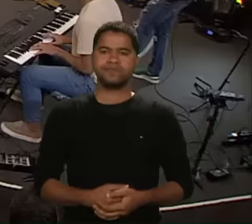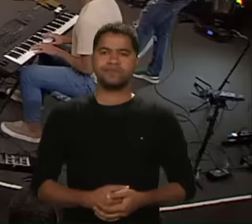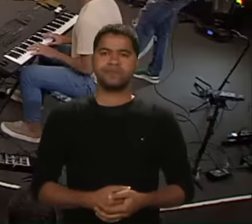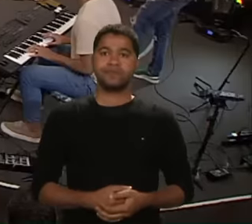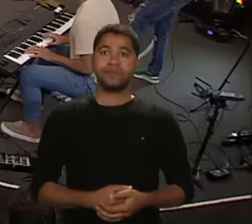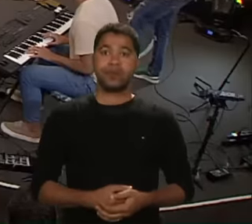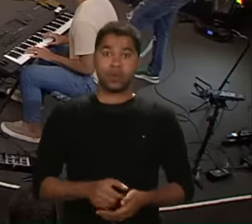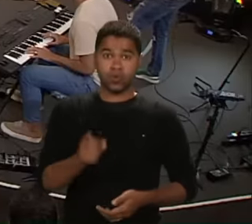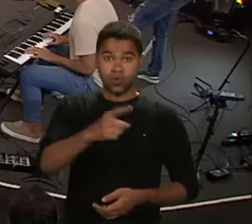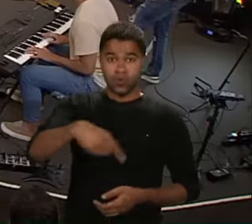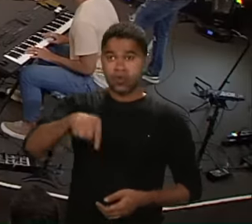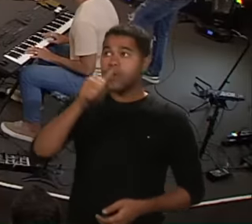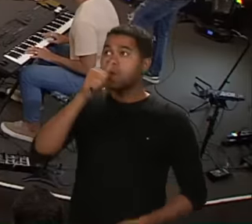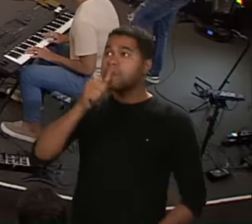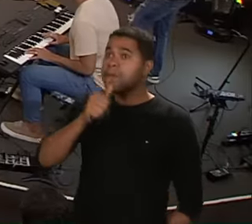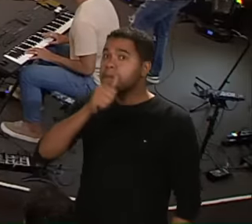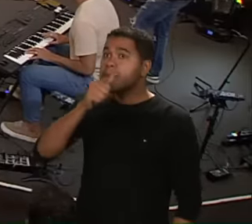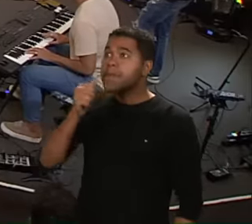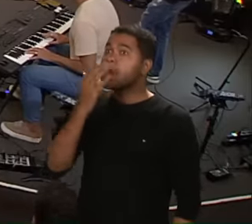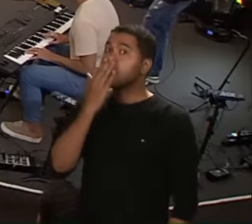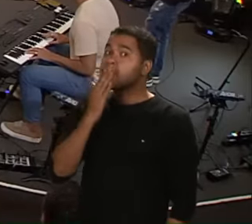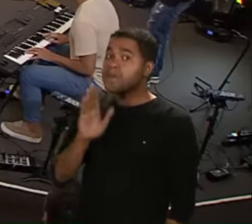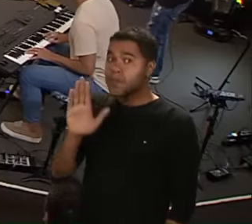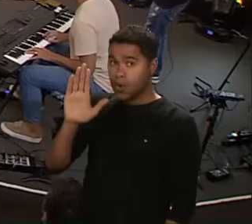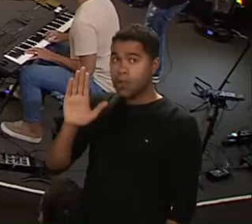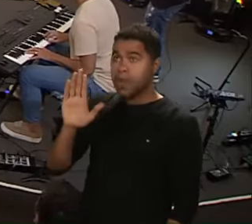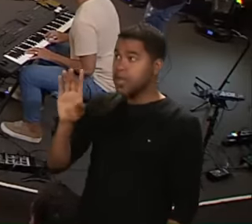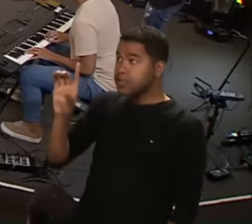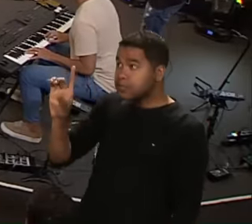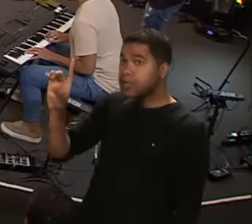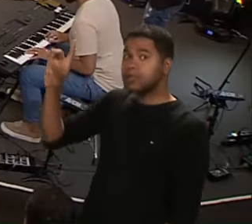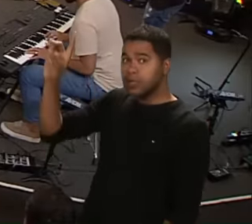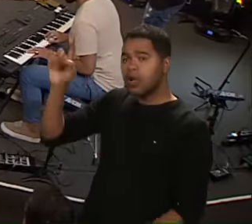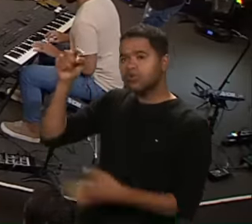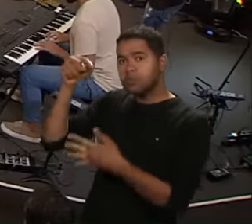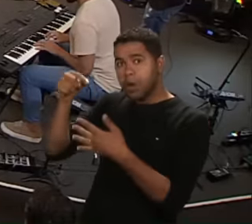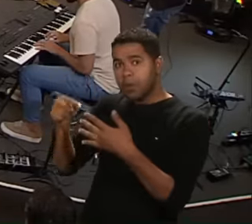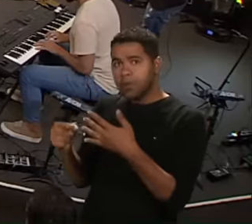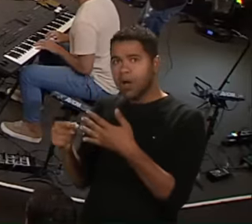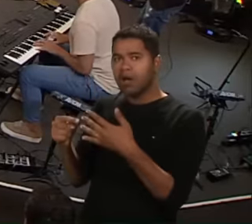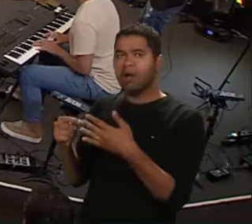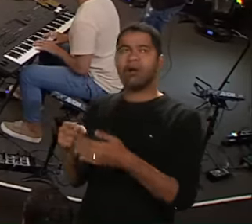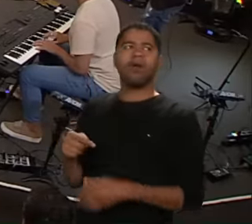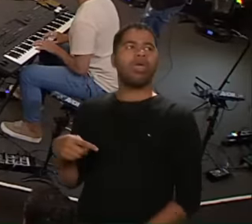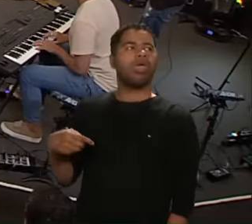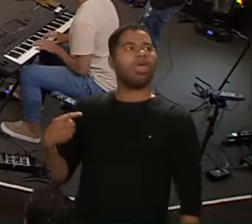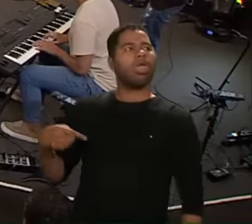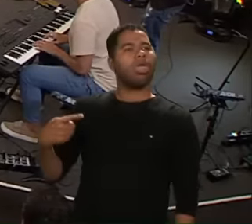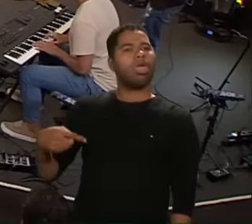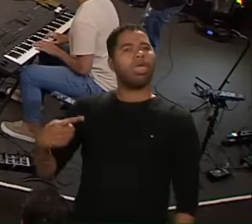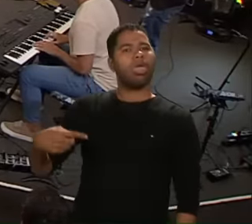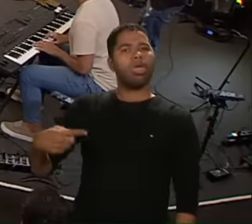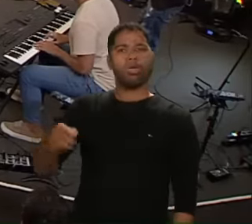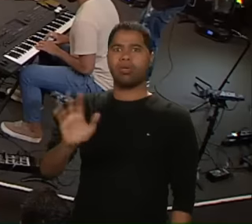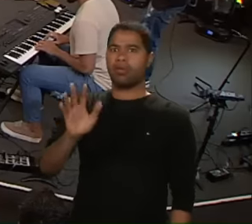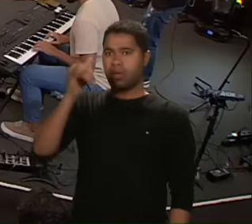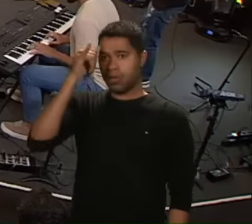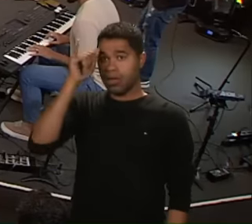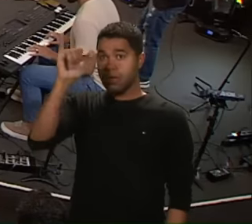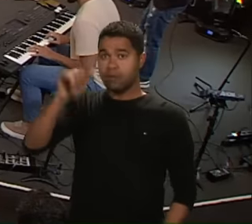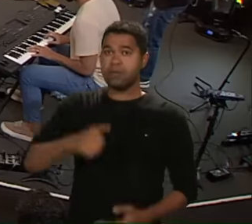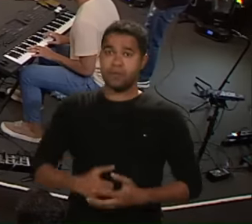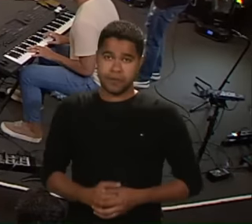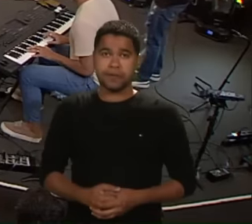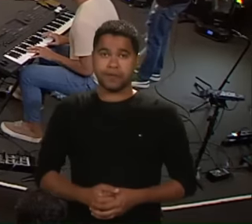Quando a Deus fizeres alguns votos, fizeres algum voto, não tardes em cumpri-lo,